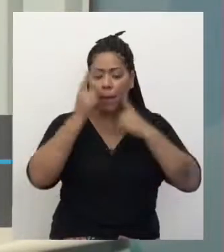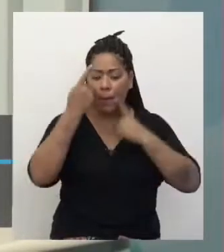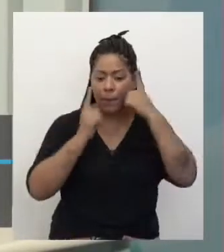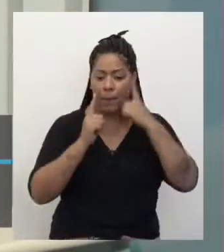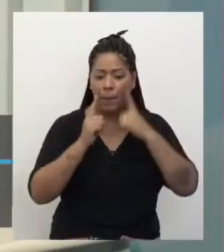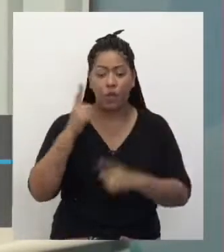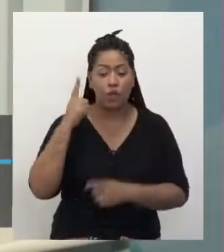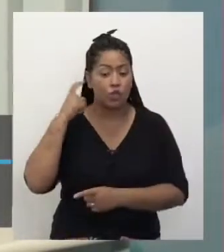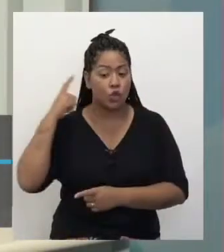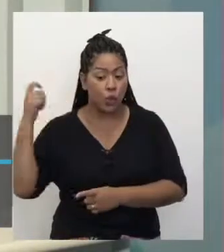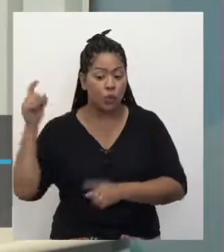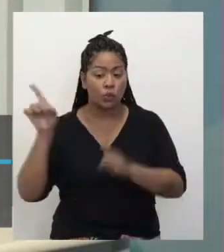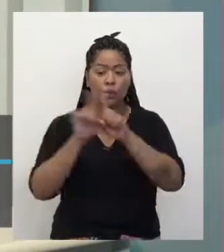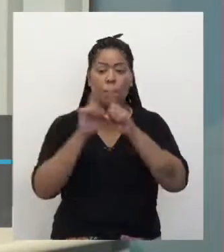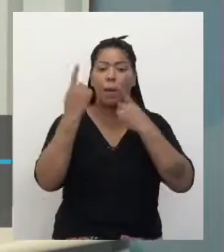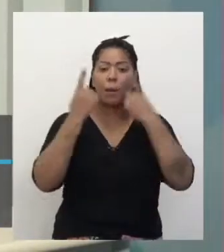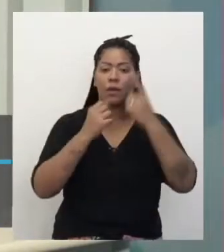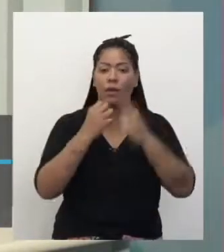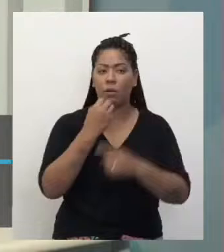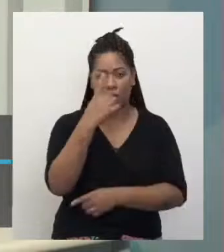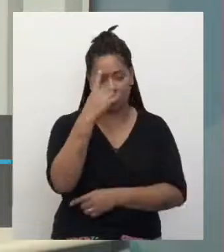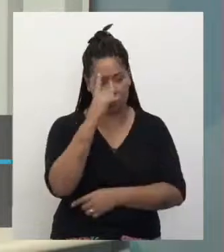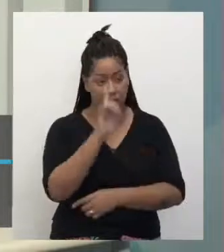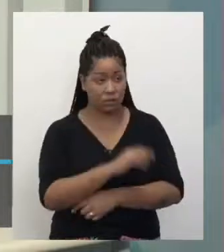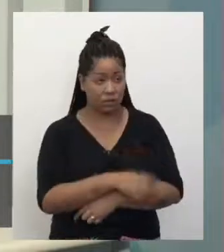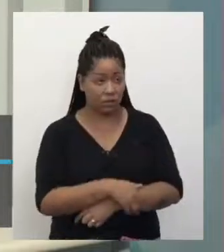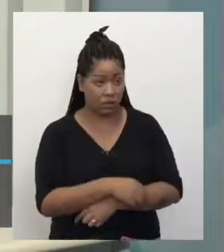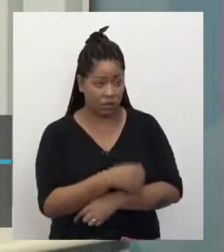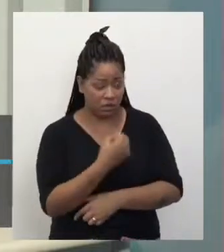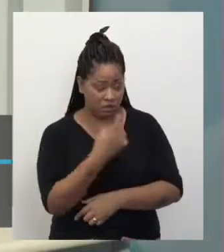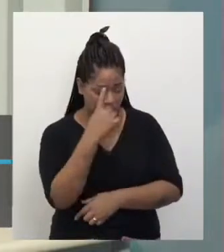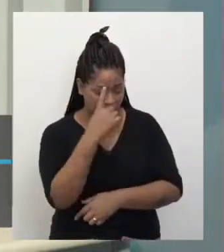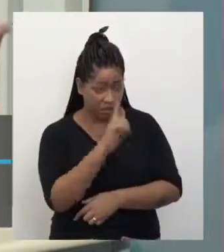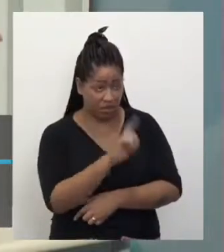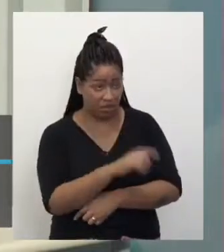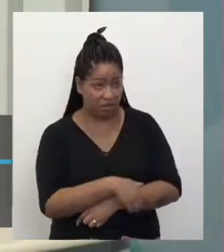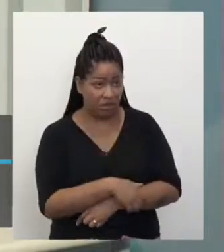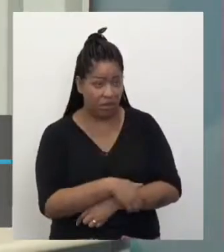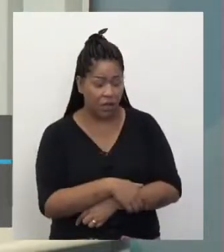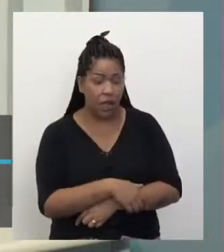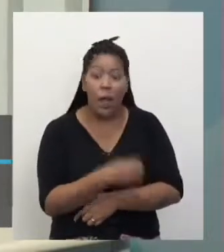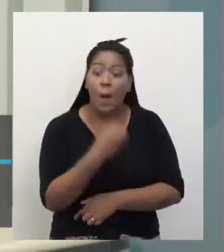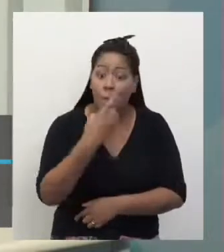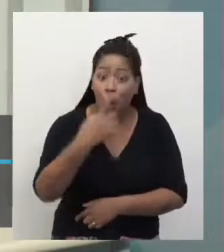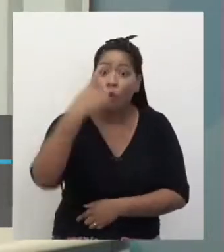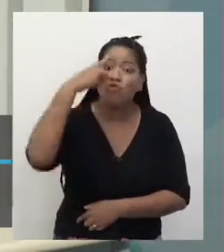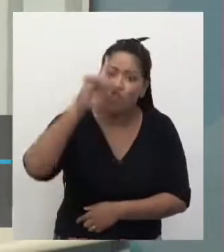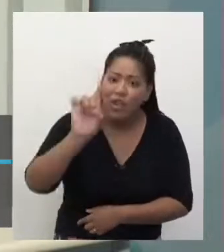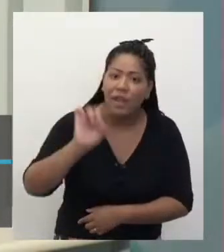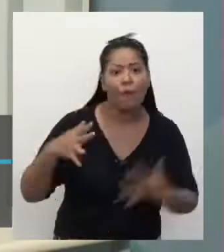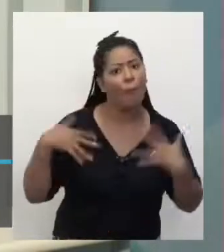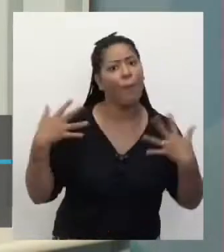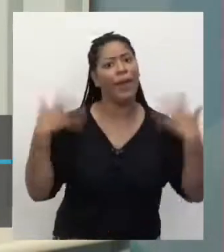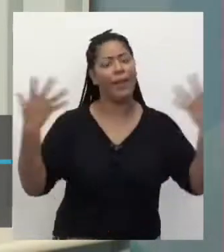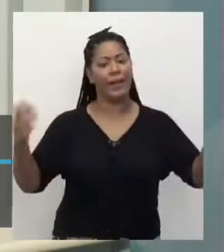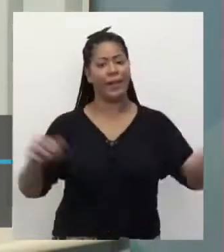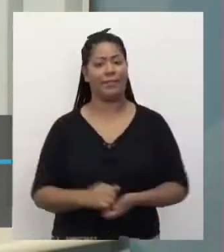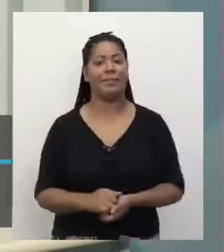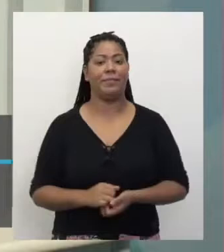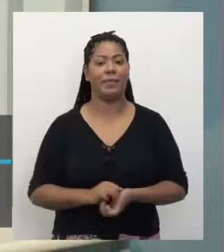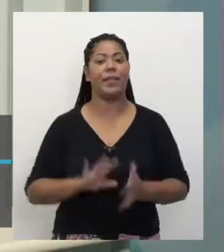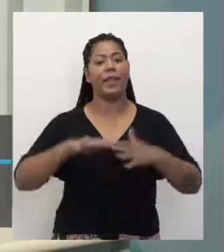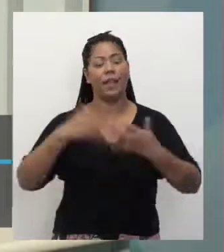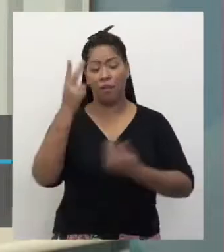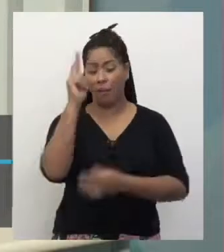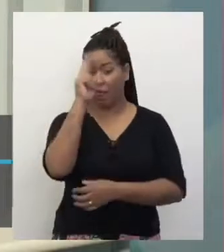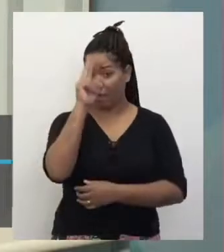expressão. Então, se a Elaine dá um bom dia, bom dia, Elaine. Não é, né? Ela falou bom dia, então animado. Vamos lá, então, relembrar